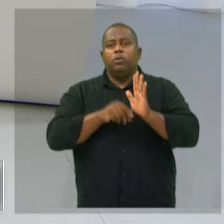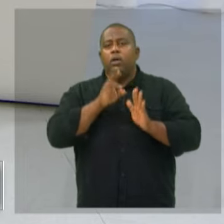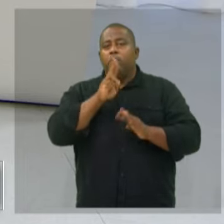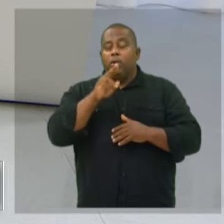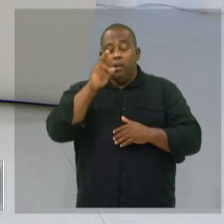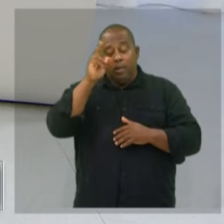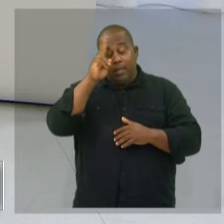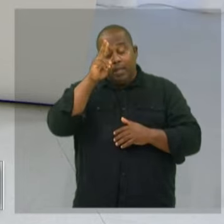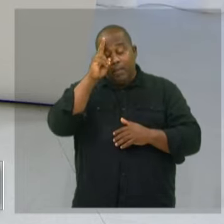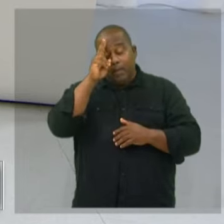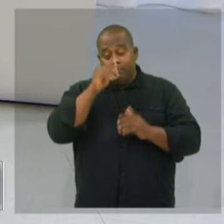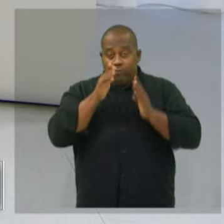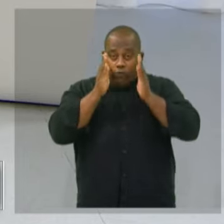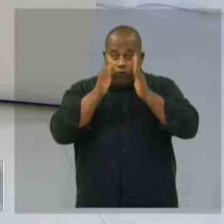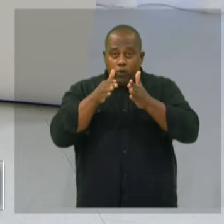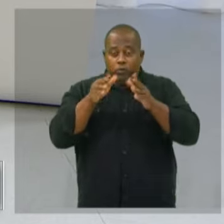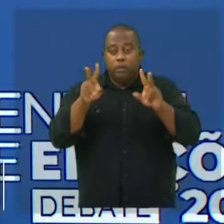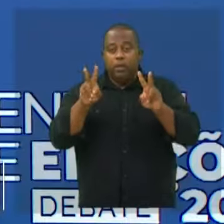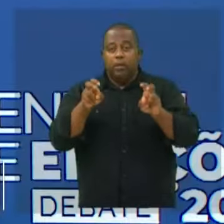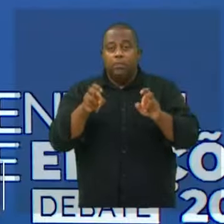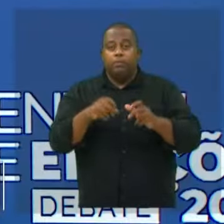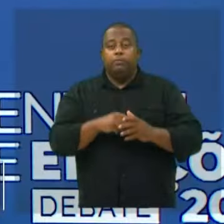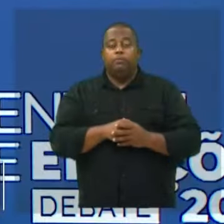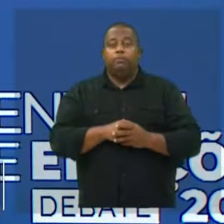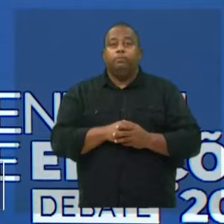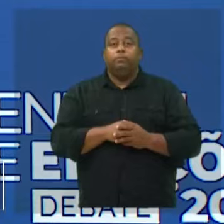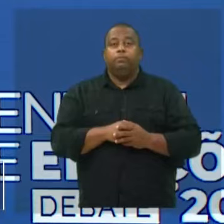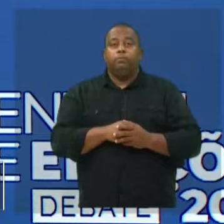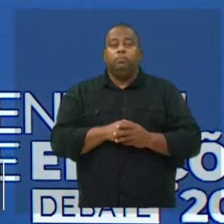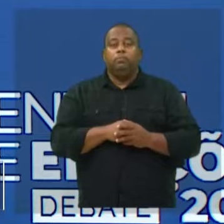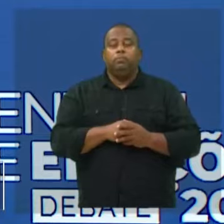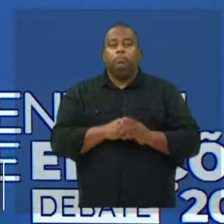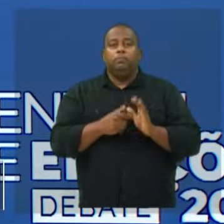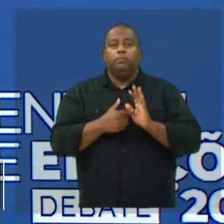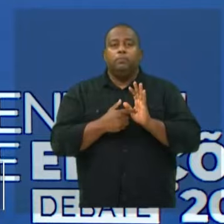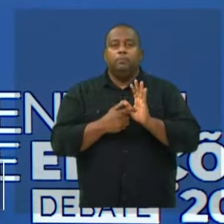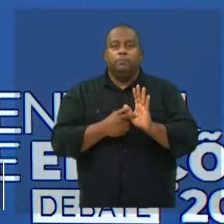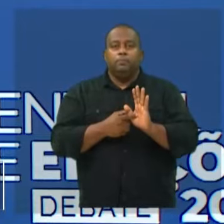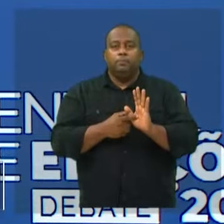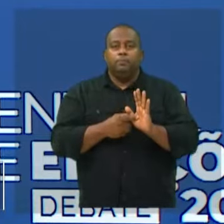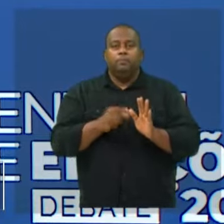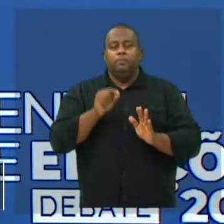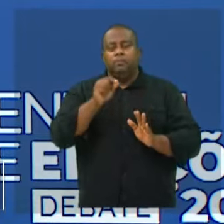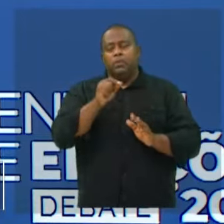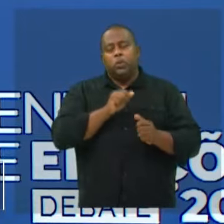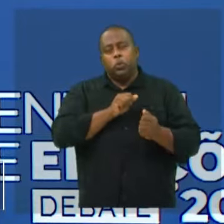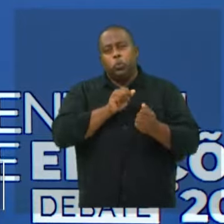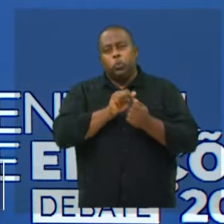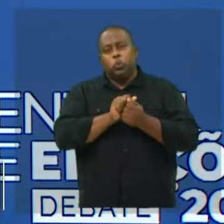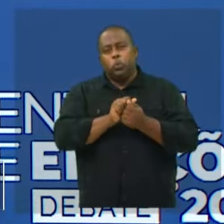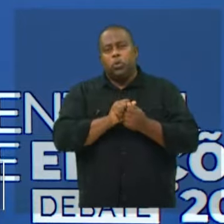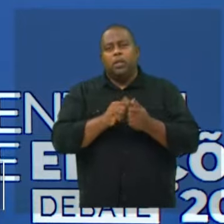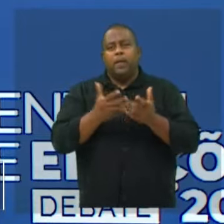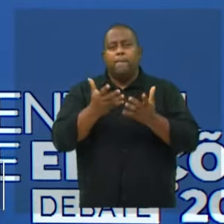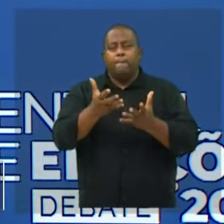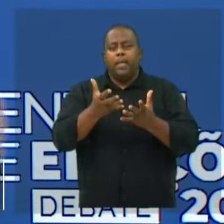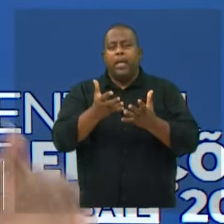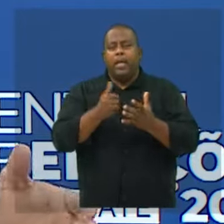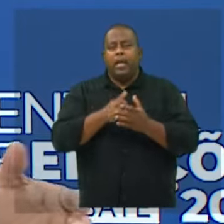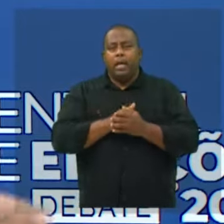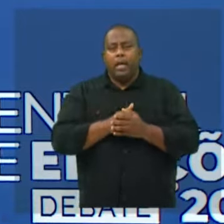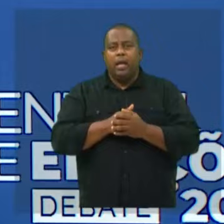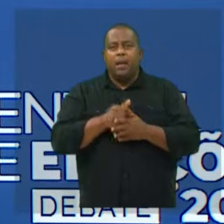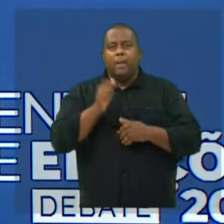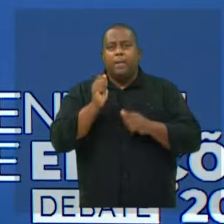lembrando deve se manter no tema Isso mostra que eles estão cunhados eles estão juntos e eles querem atribuir a